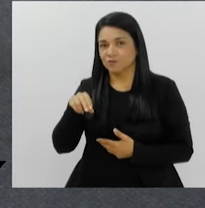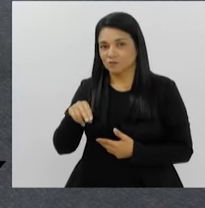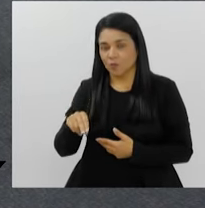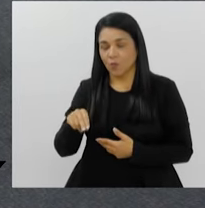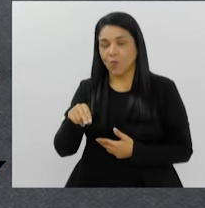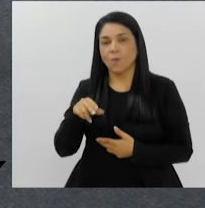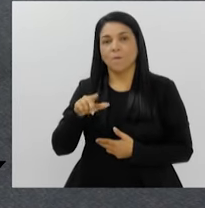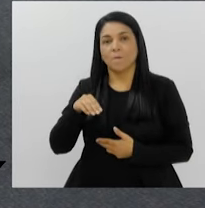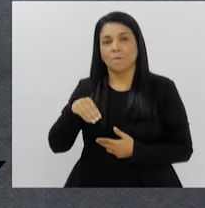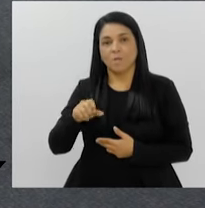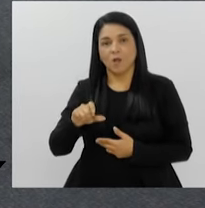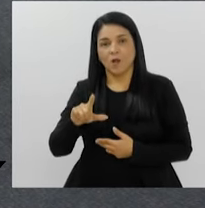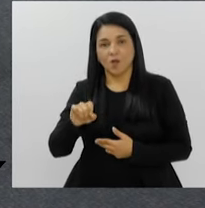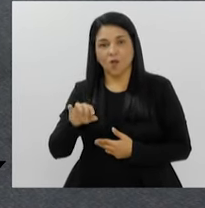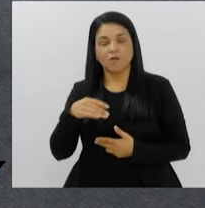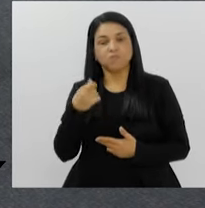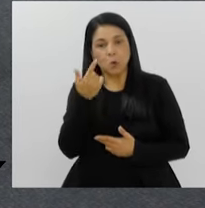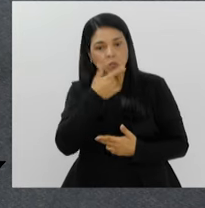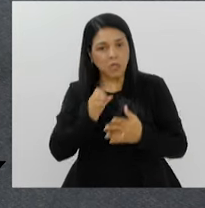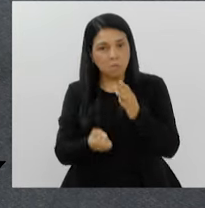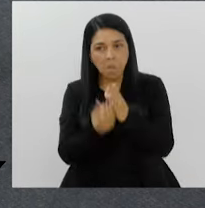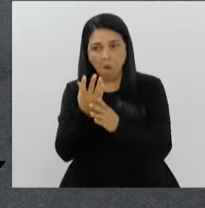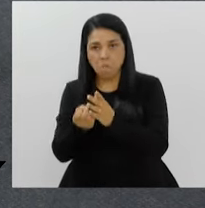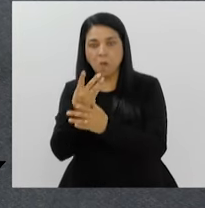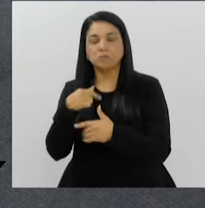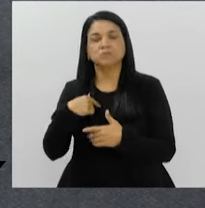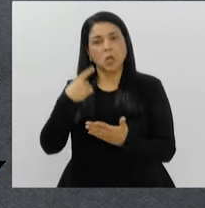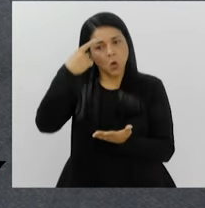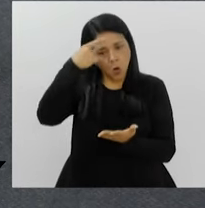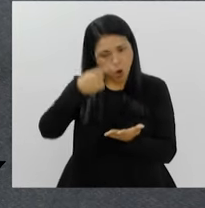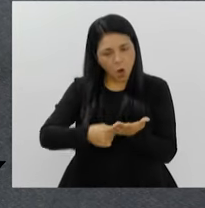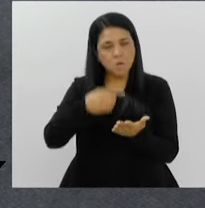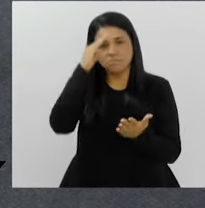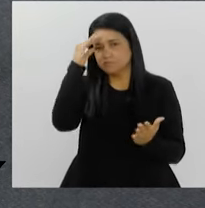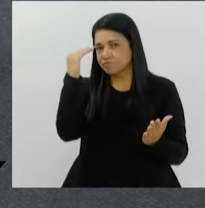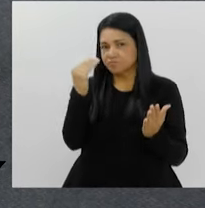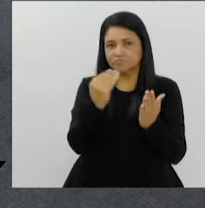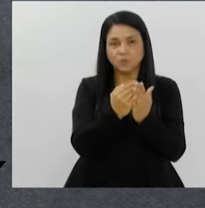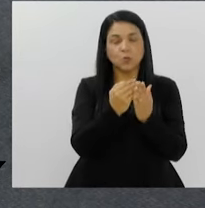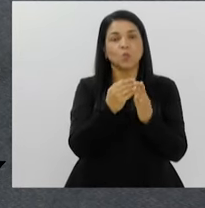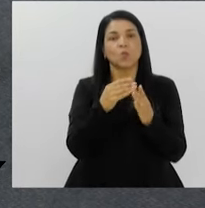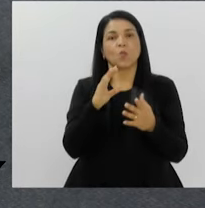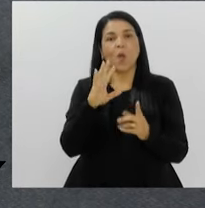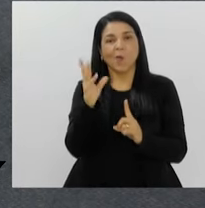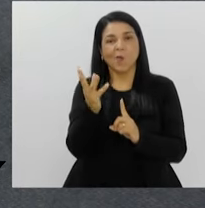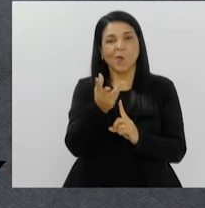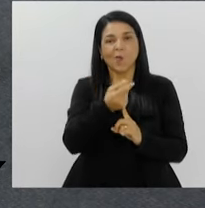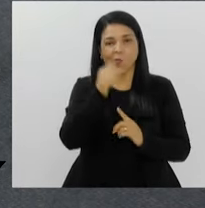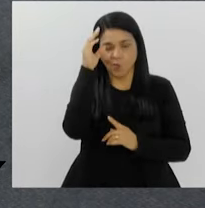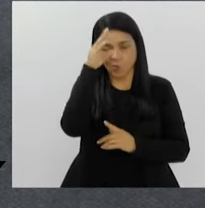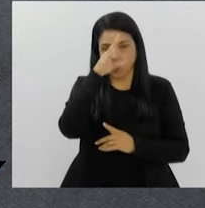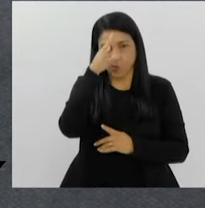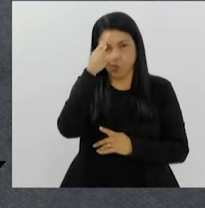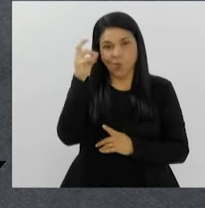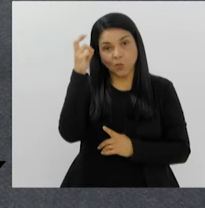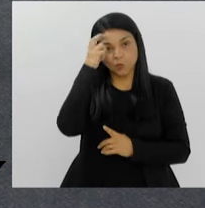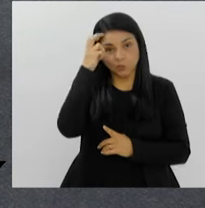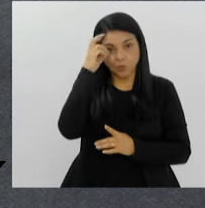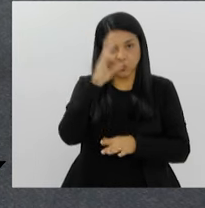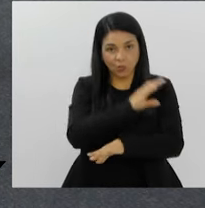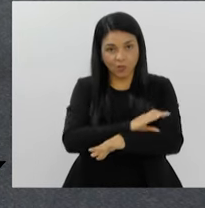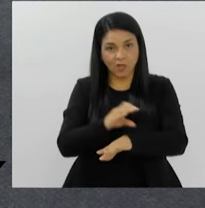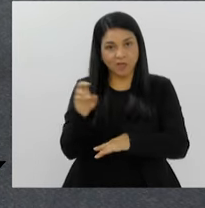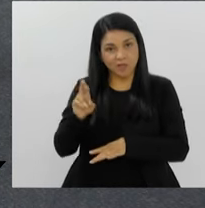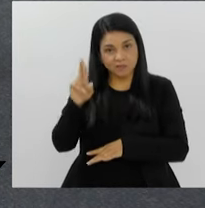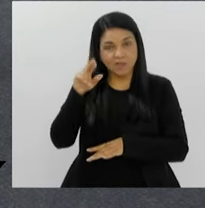casa hoje é um centro cultural, ele tem muito comprometimento com a parte cultural da cidade de Resende. Então, lá acontece lançamento